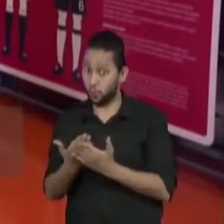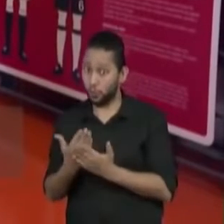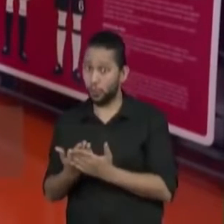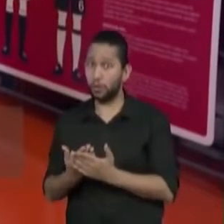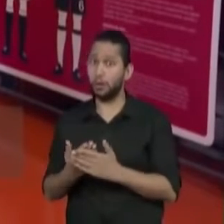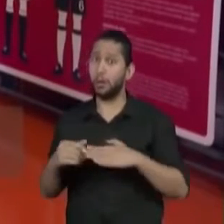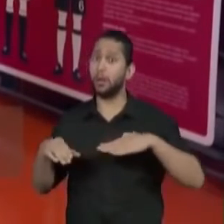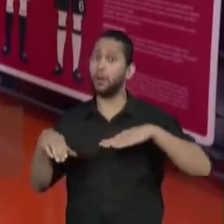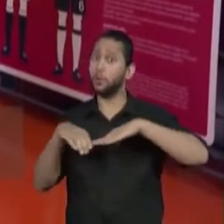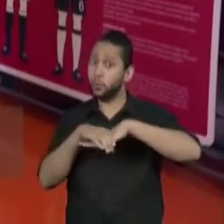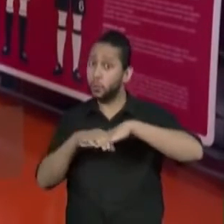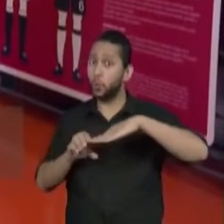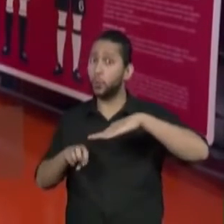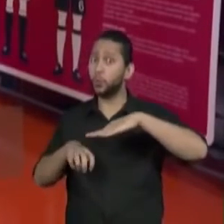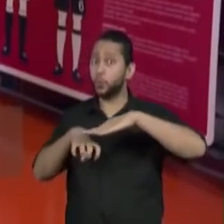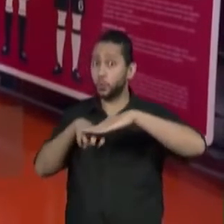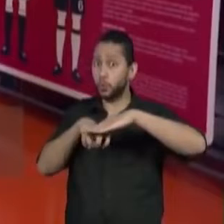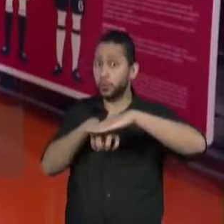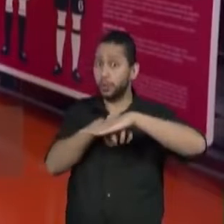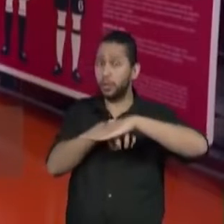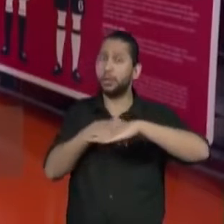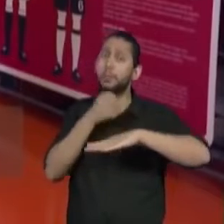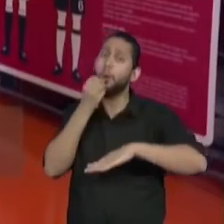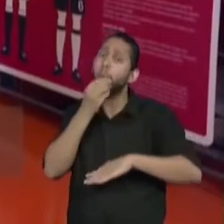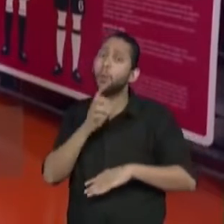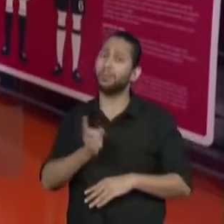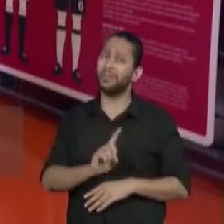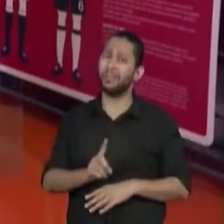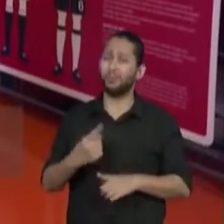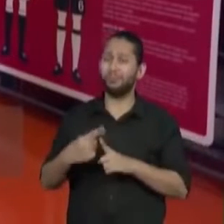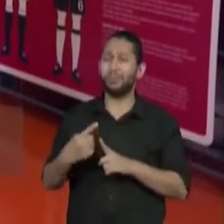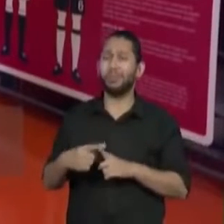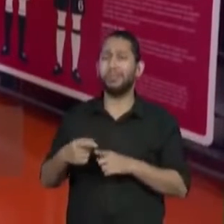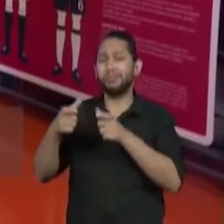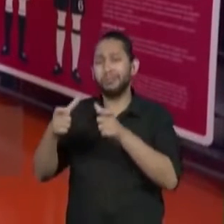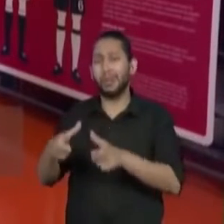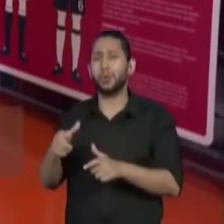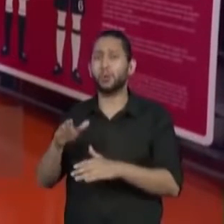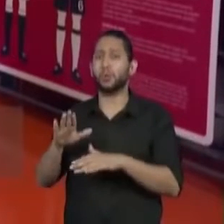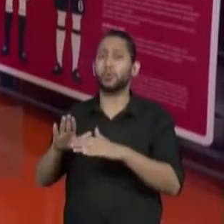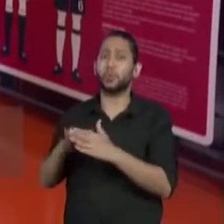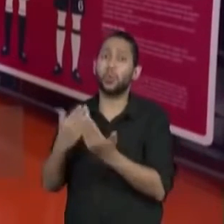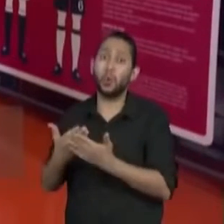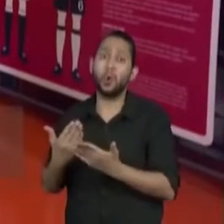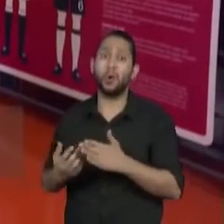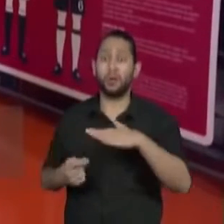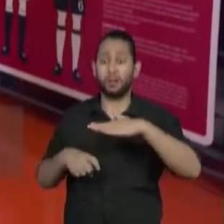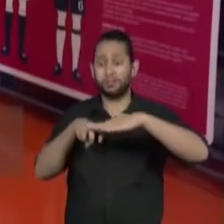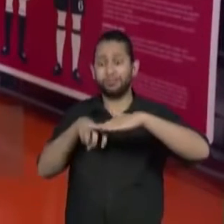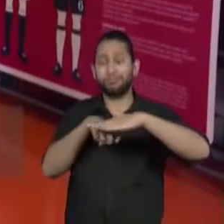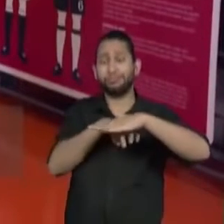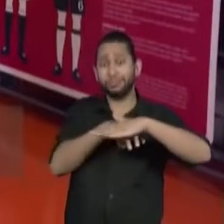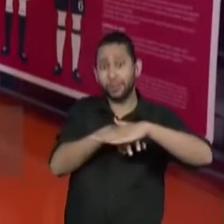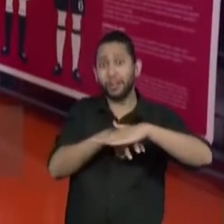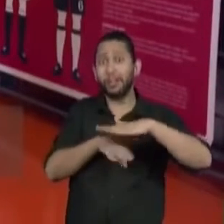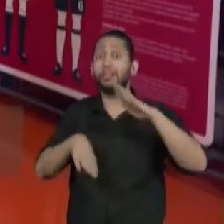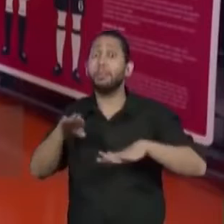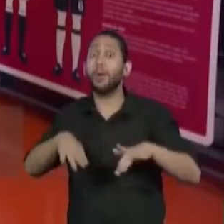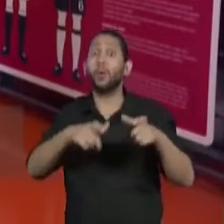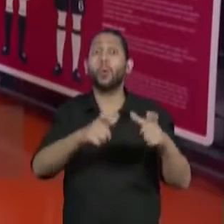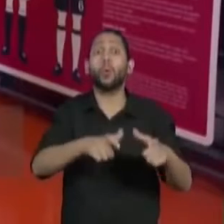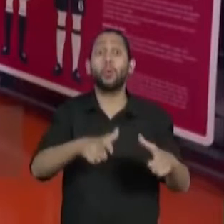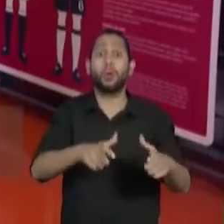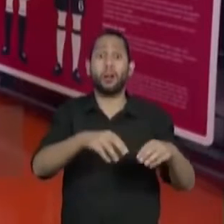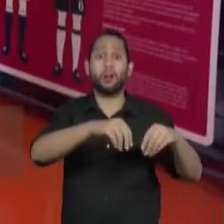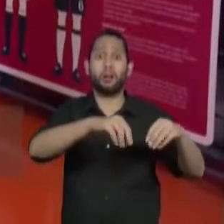é muito adequado usar em todos os ambientes, porque cada chuteira é para um determinado tipo de